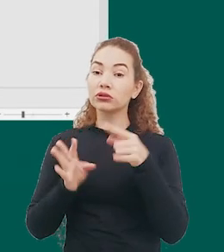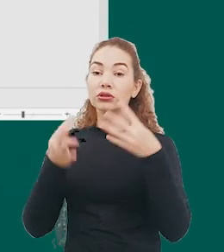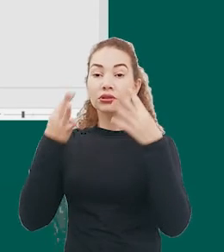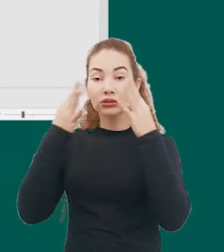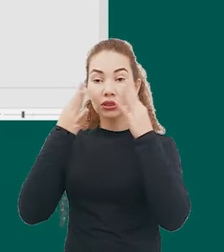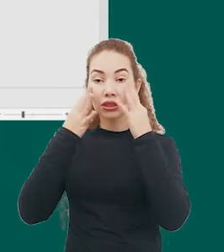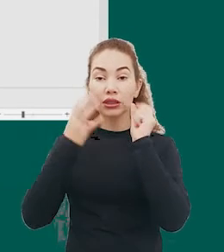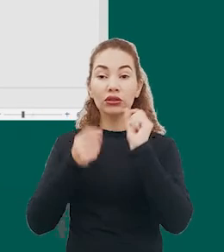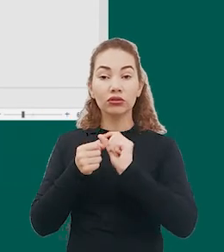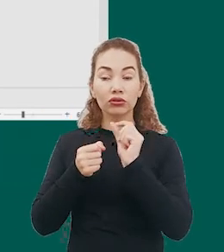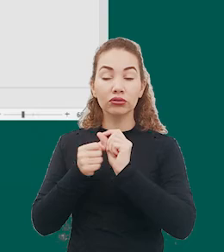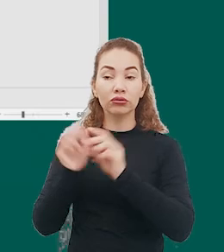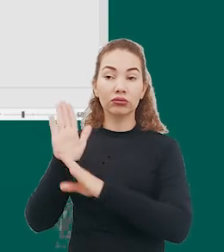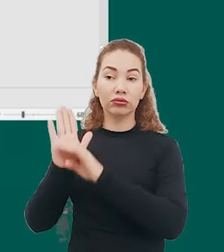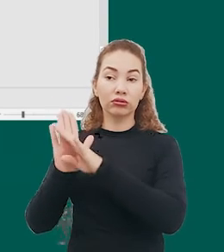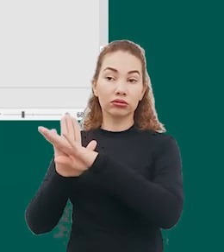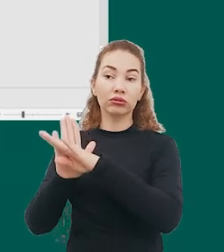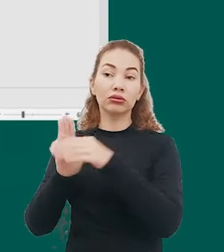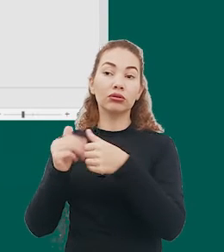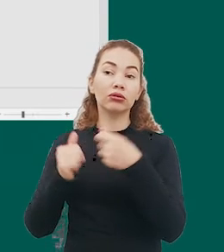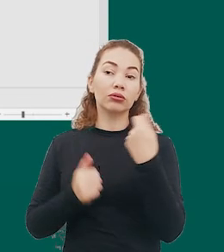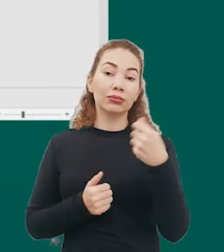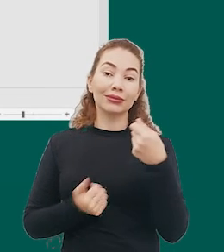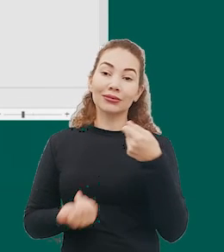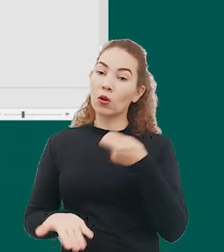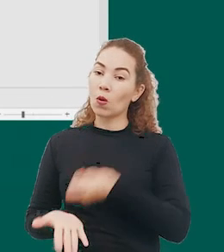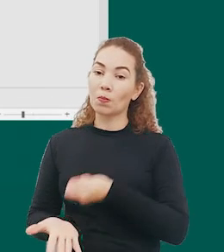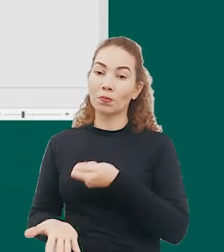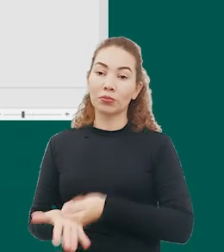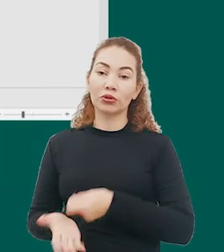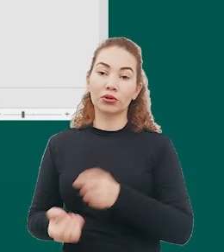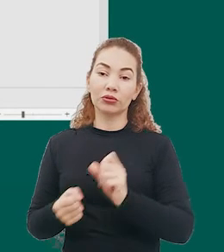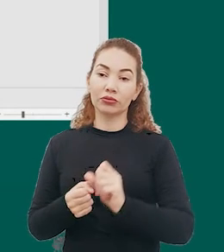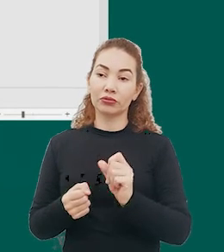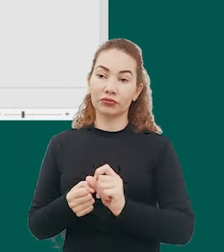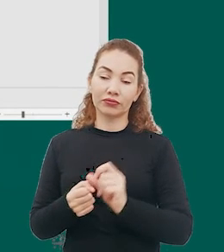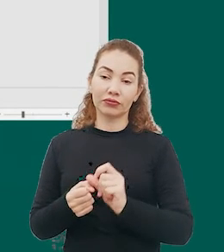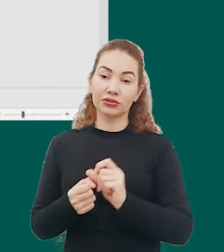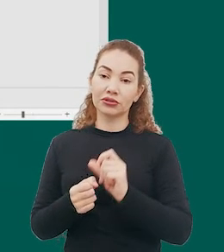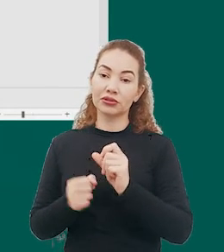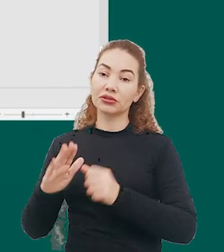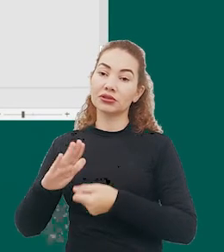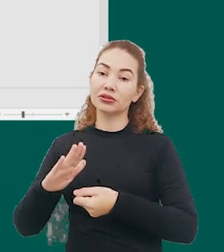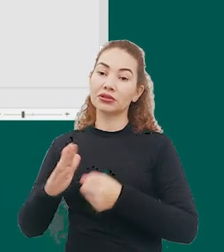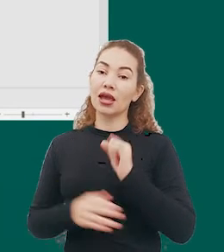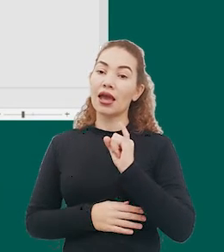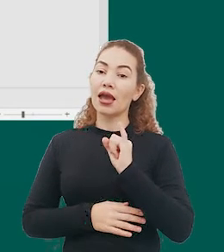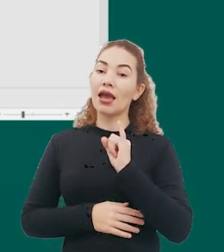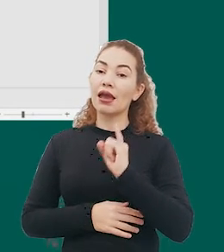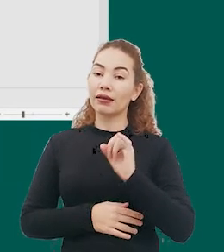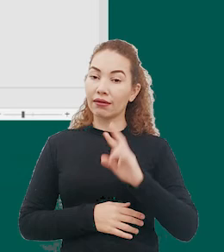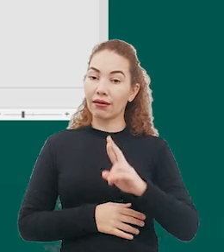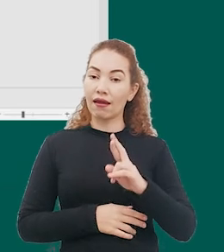que quem aplica na Bolsa de Valores está obrigado à declaração do imposto de renda,